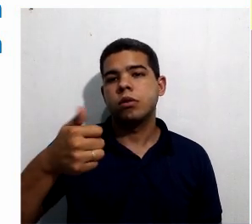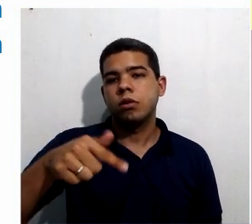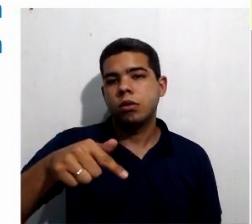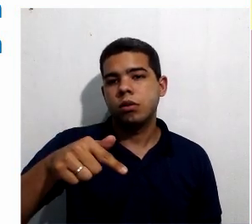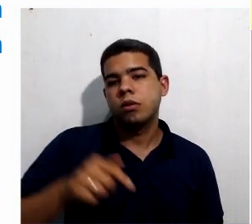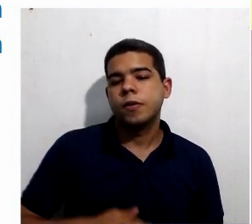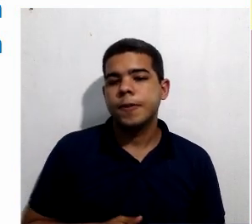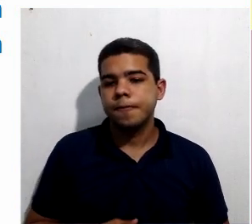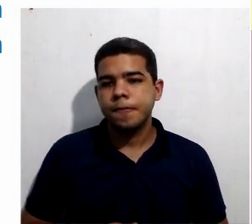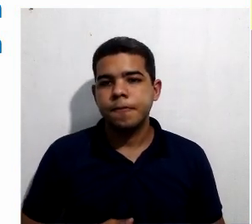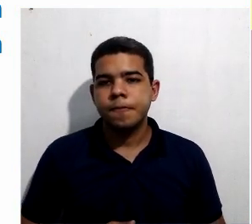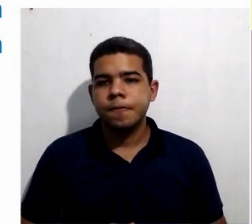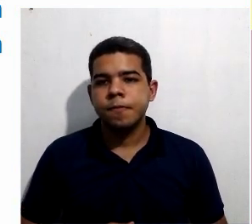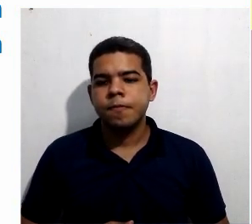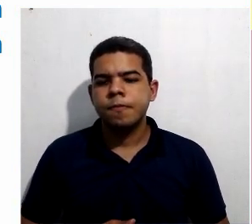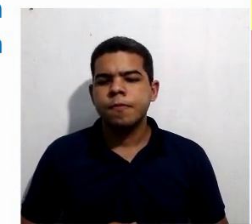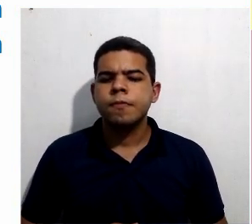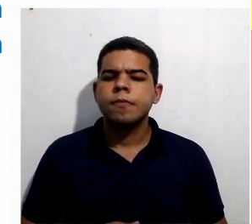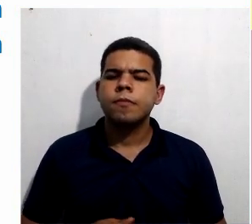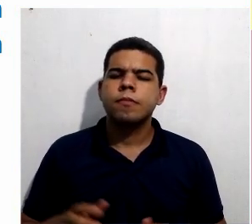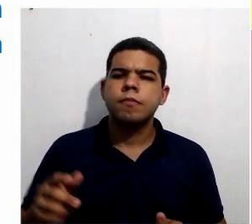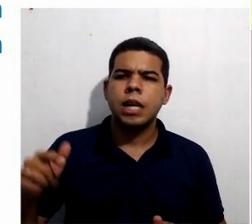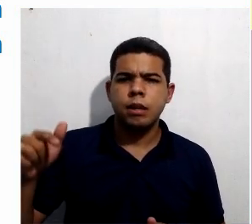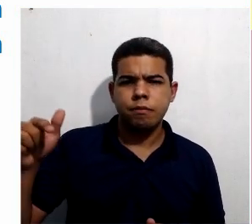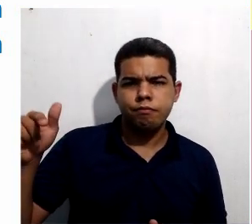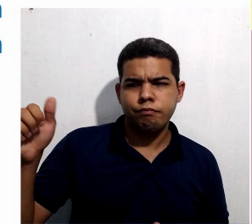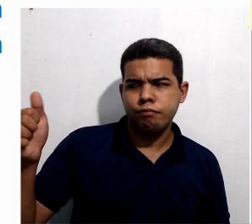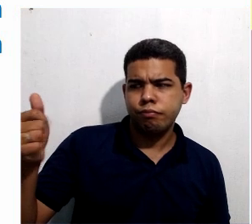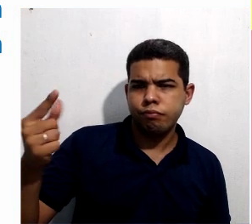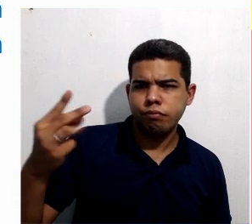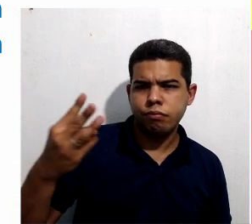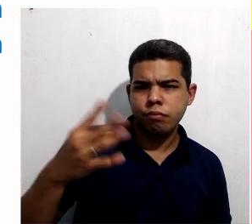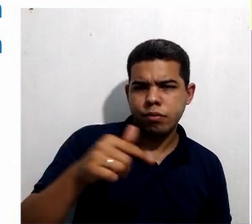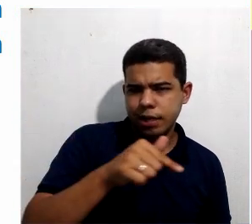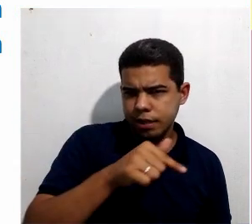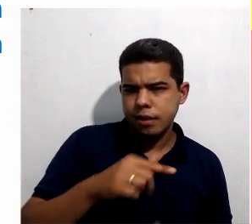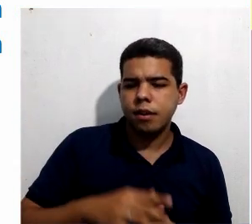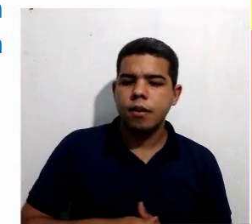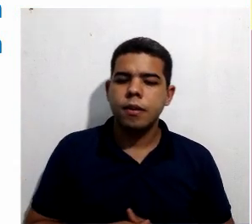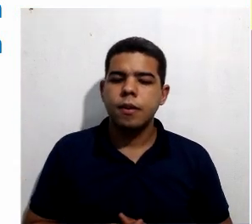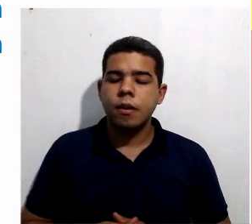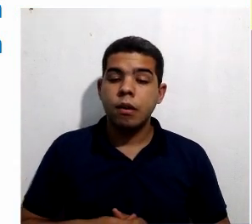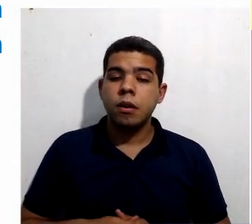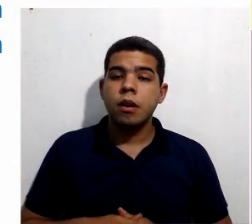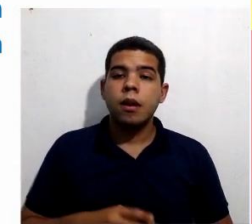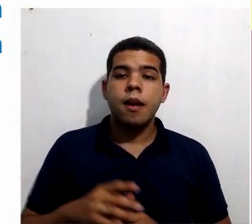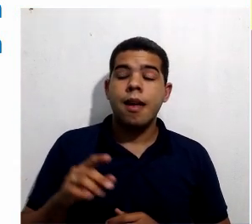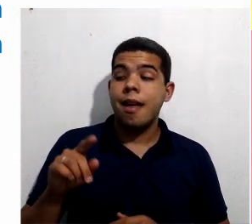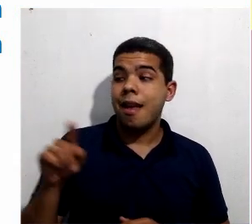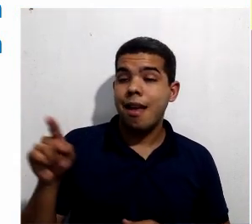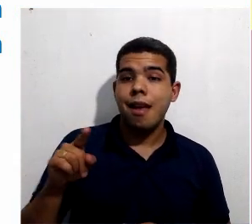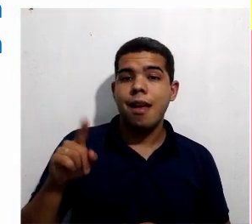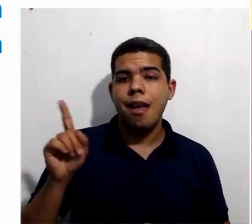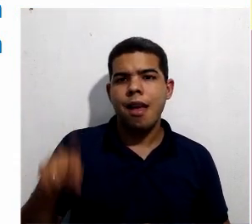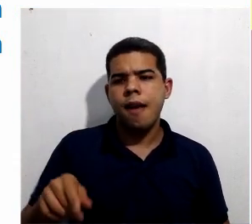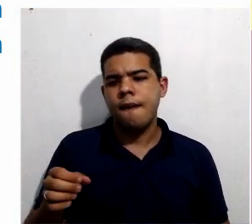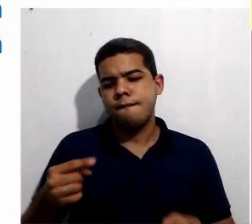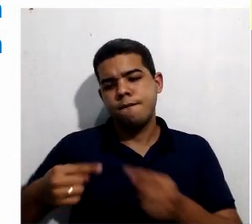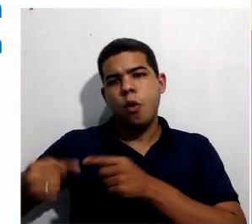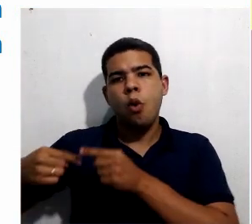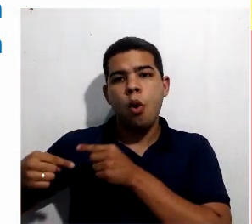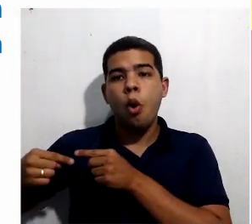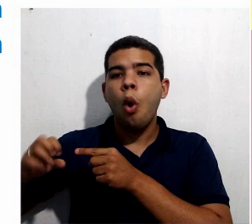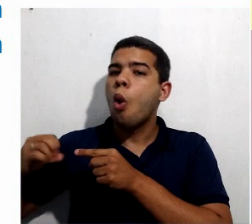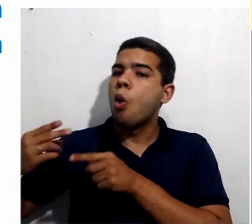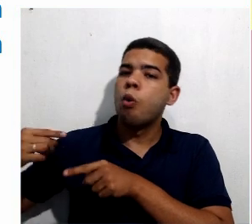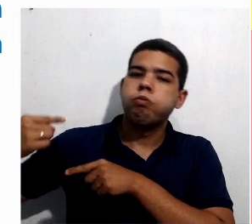11, 13 e 17. 7 primeiros números primos. Essa sequência é recursiva